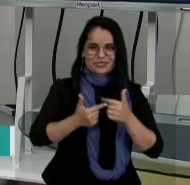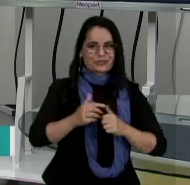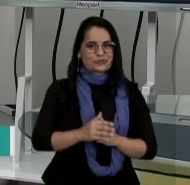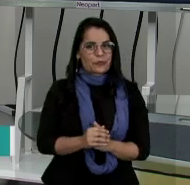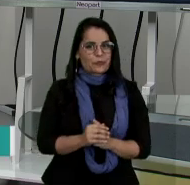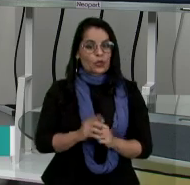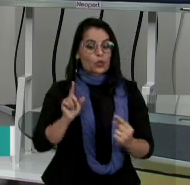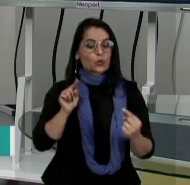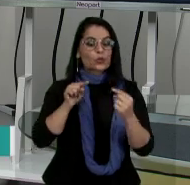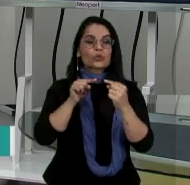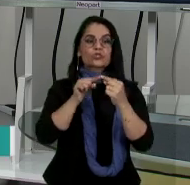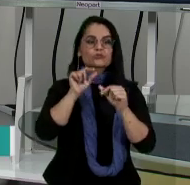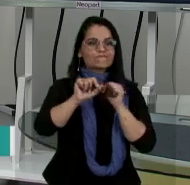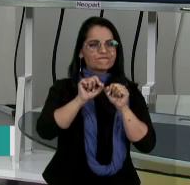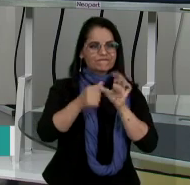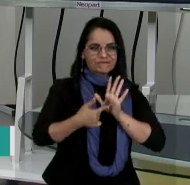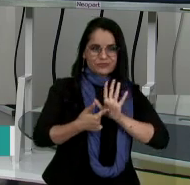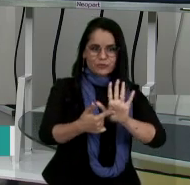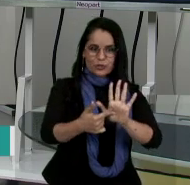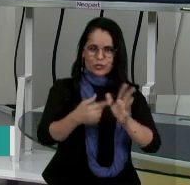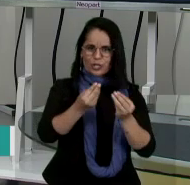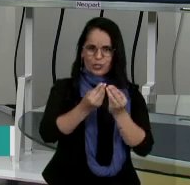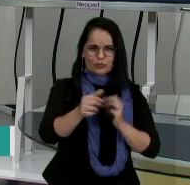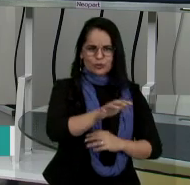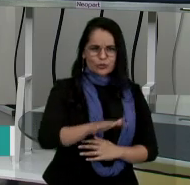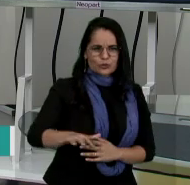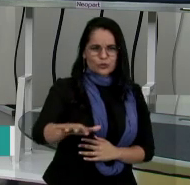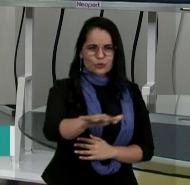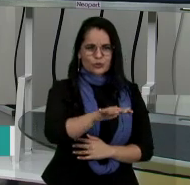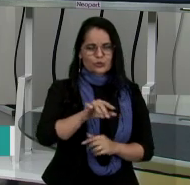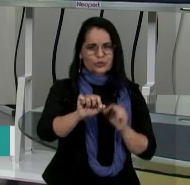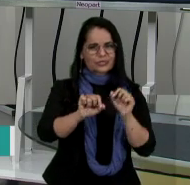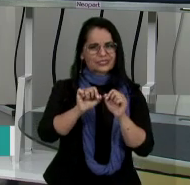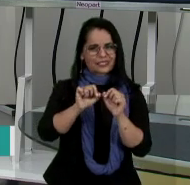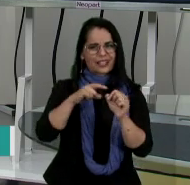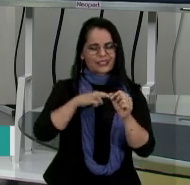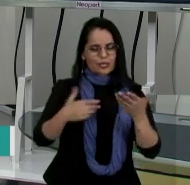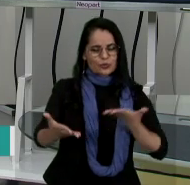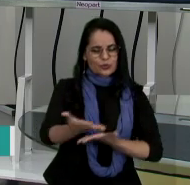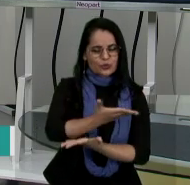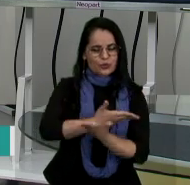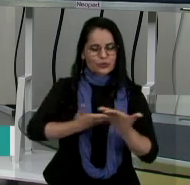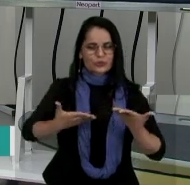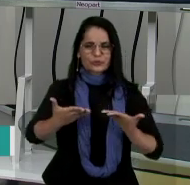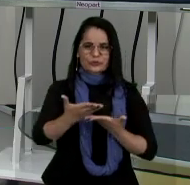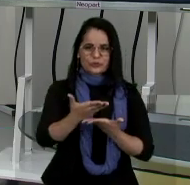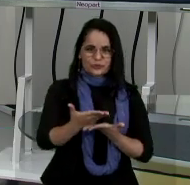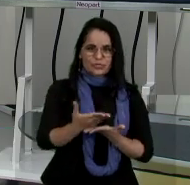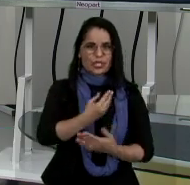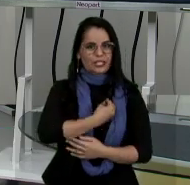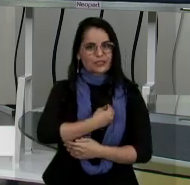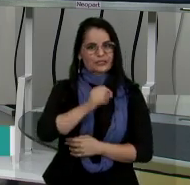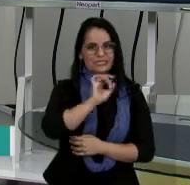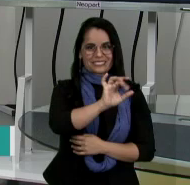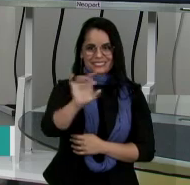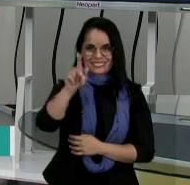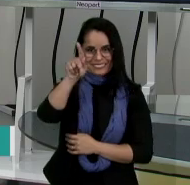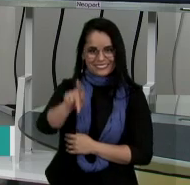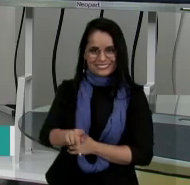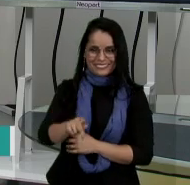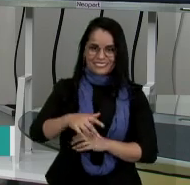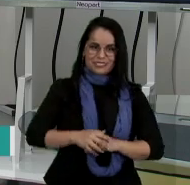A ideia é mostrar que essas dimensões elas estão interligadas na vida de cada